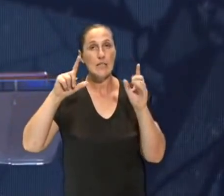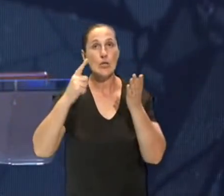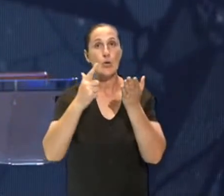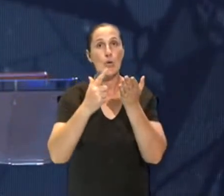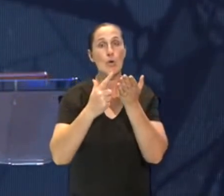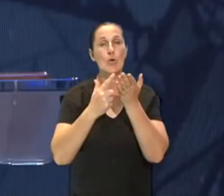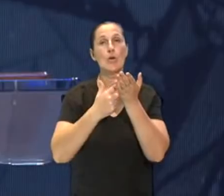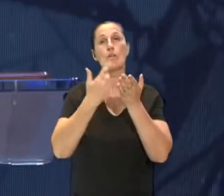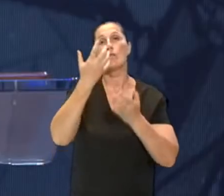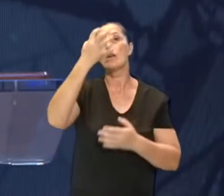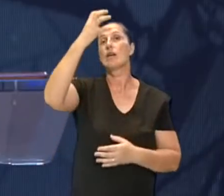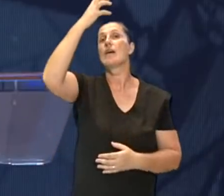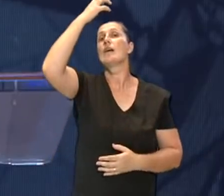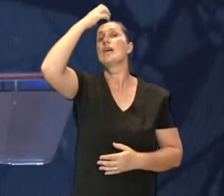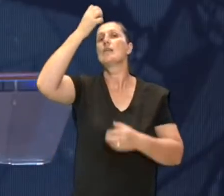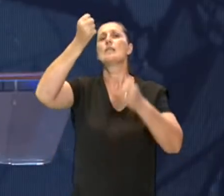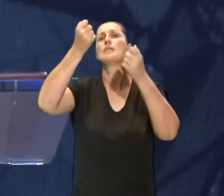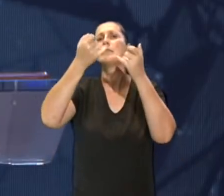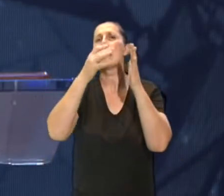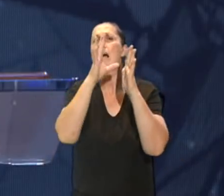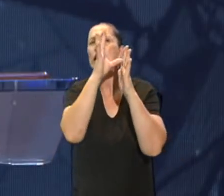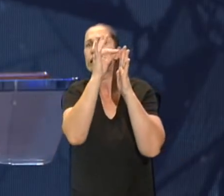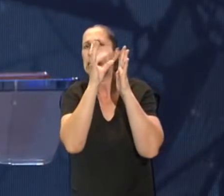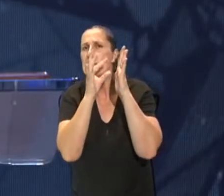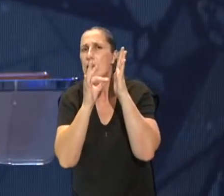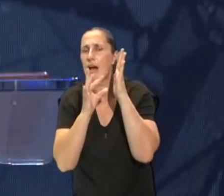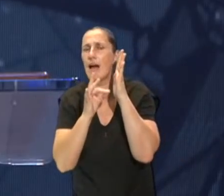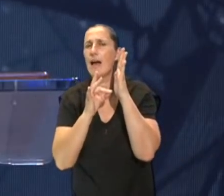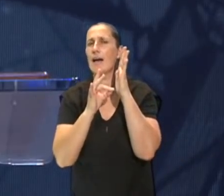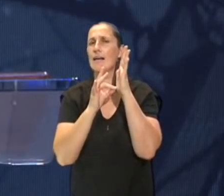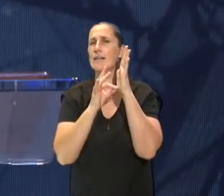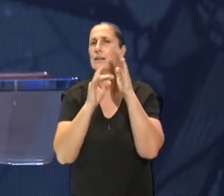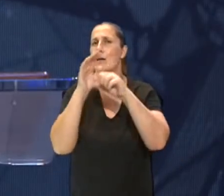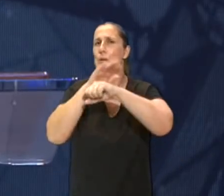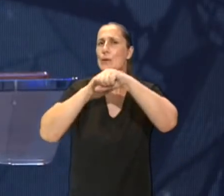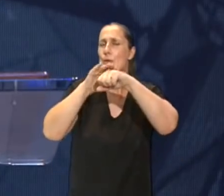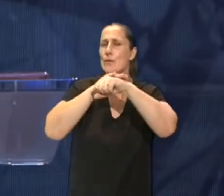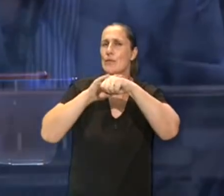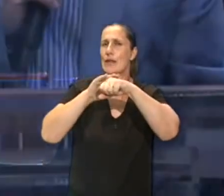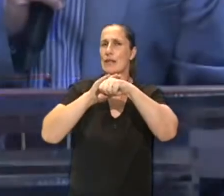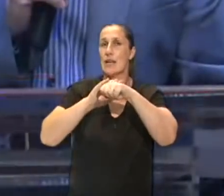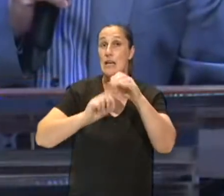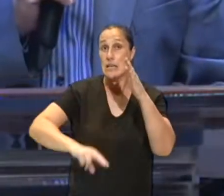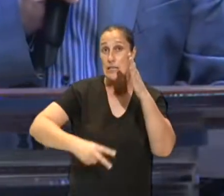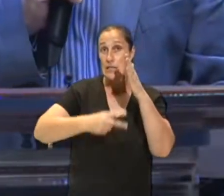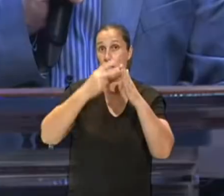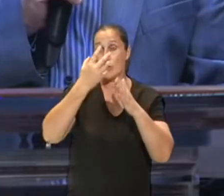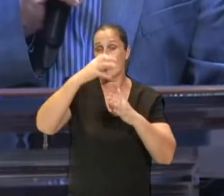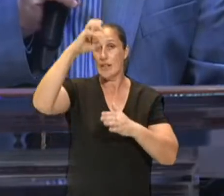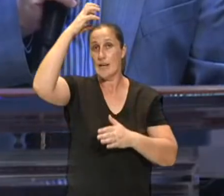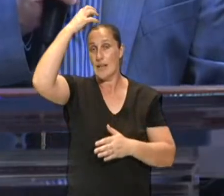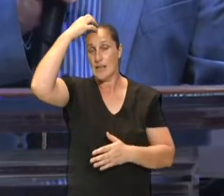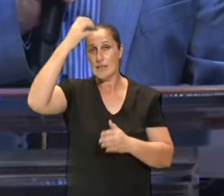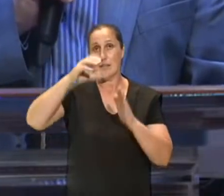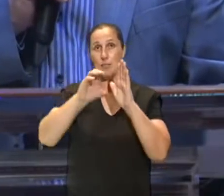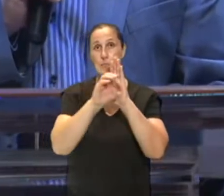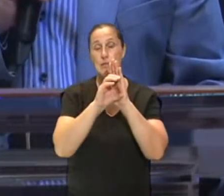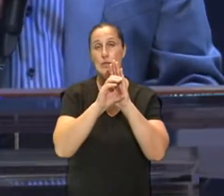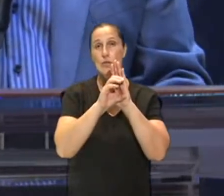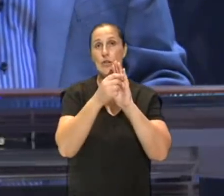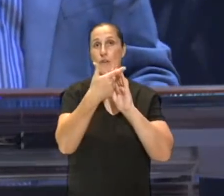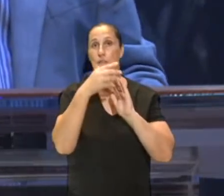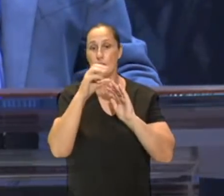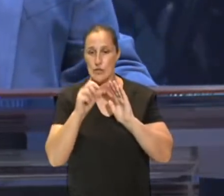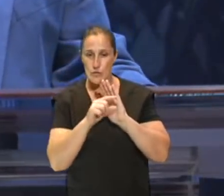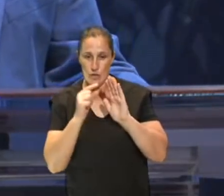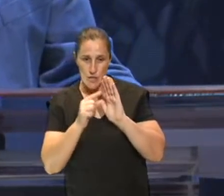dá mais detalhes dessa conversa. E diz assim lá em 2 Reis 20, versículo 8. Ezequias